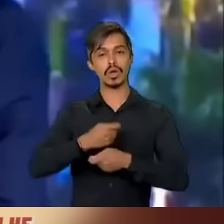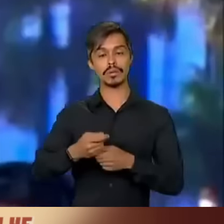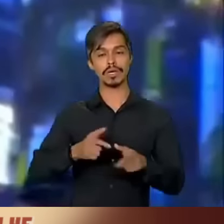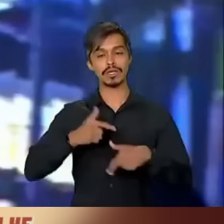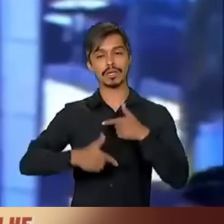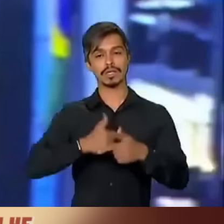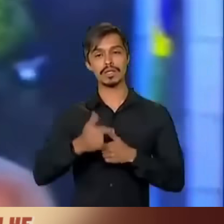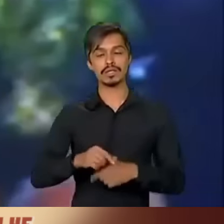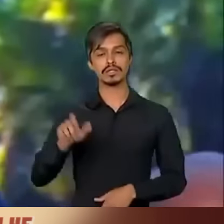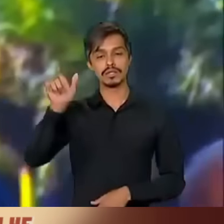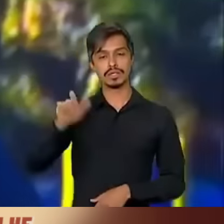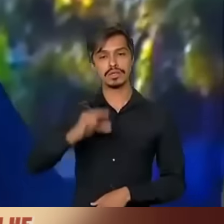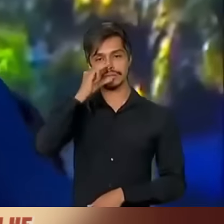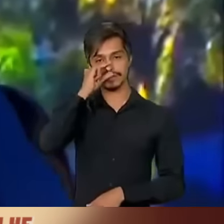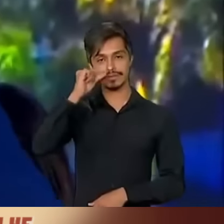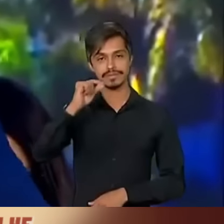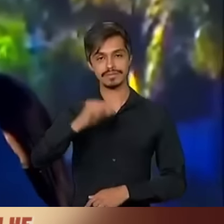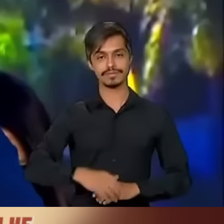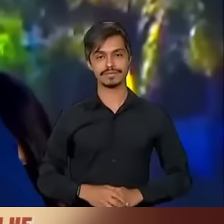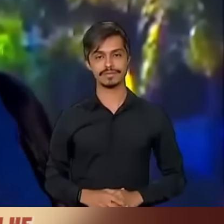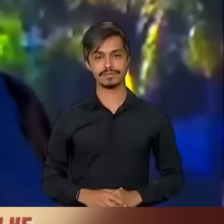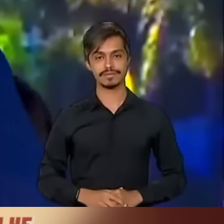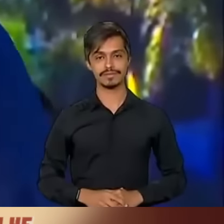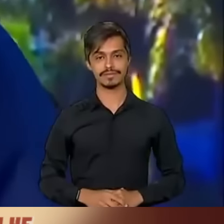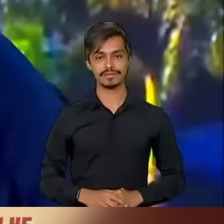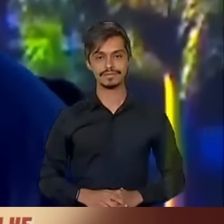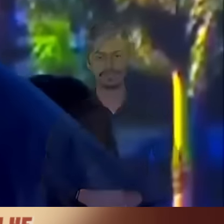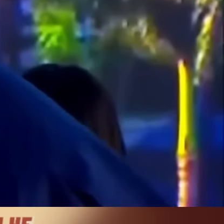Serviços, Geraldo Alckmin.